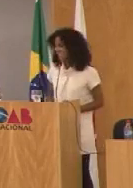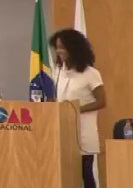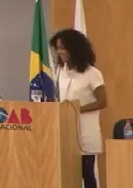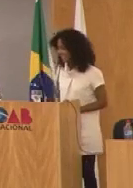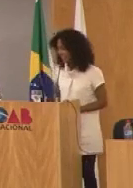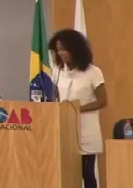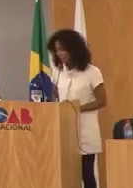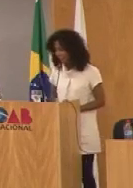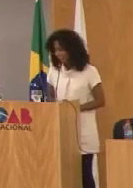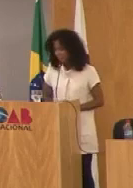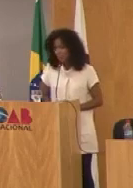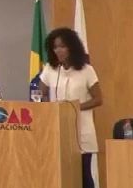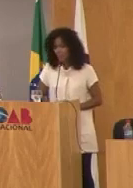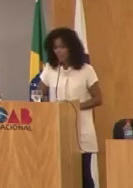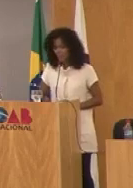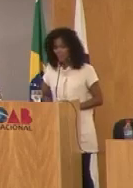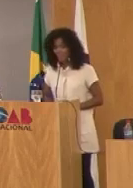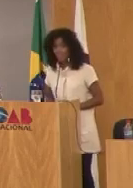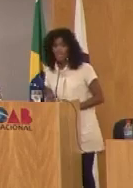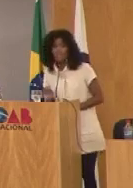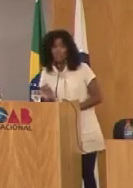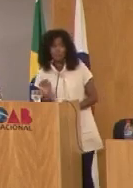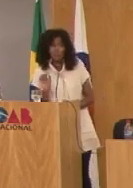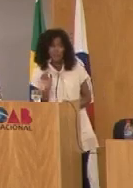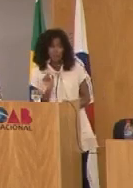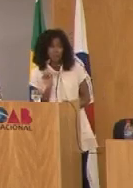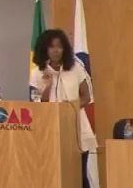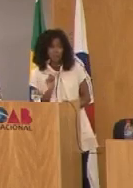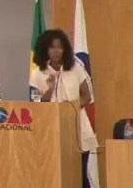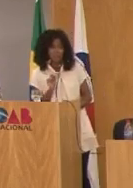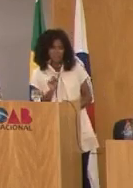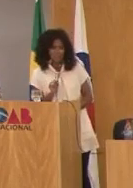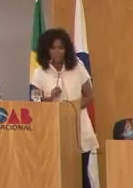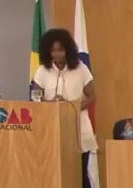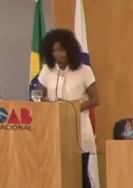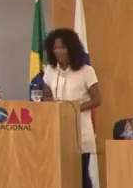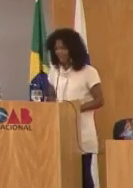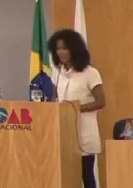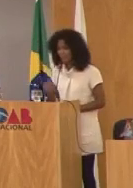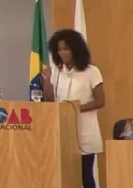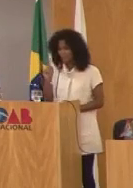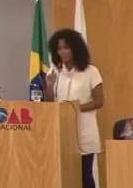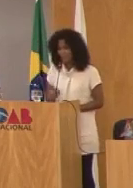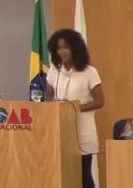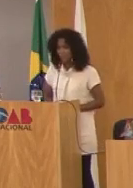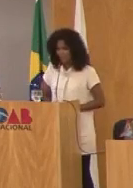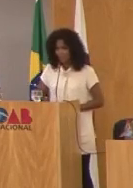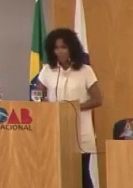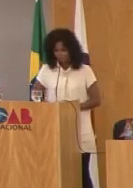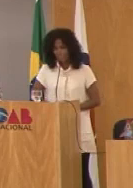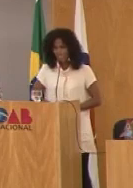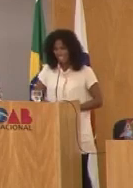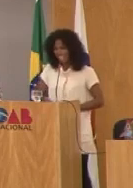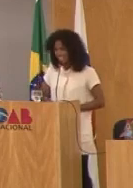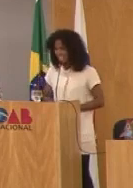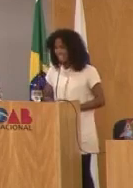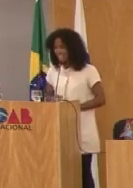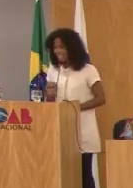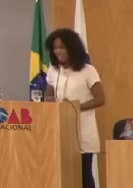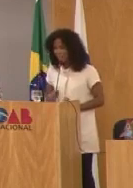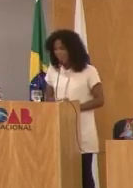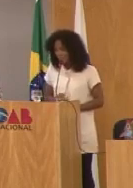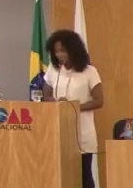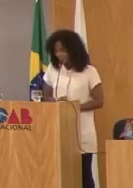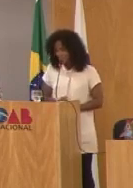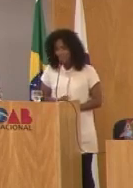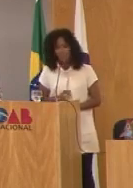né? Como não? É um período importante. É, claro. Estamos num ato histórico aqui, gente. Isso será lembrado por toda a história.